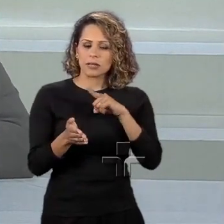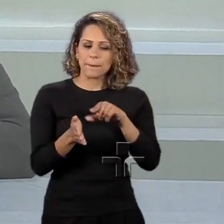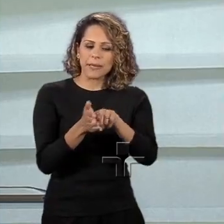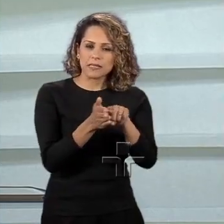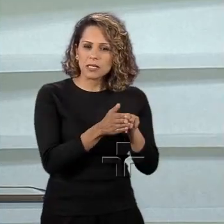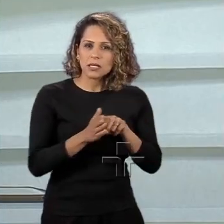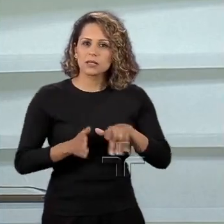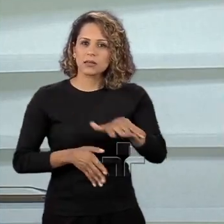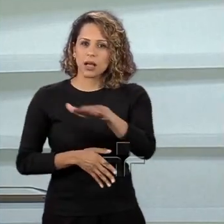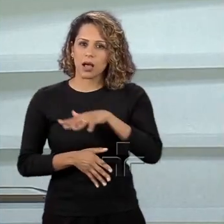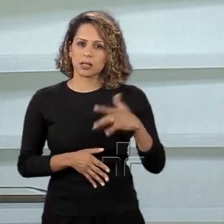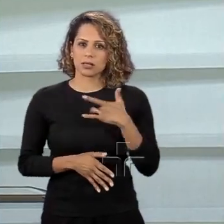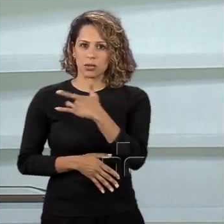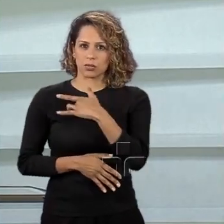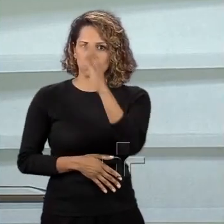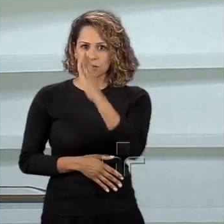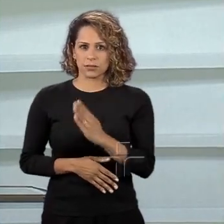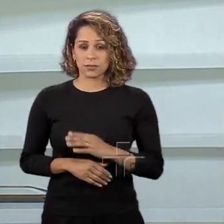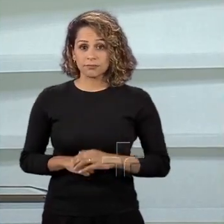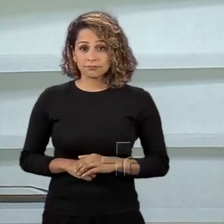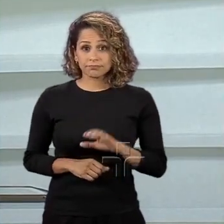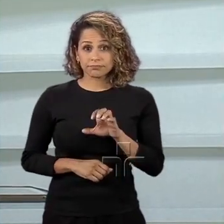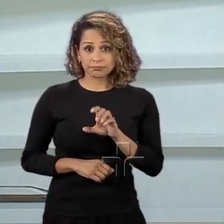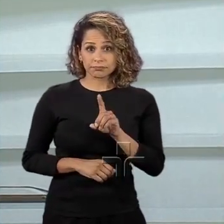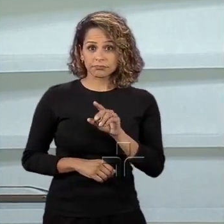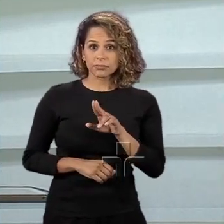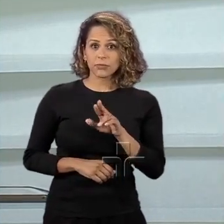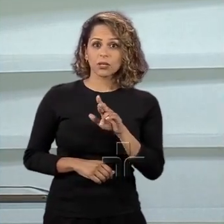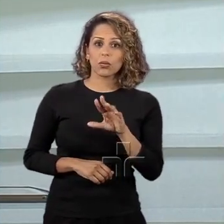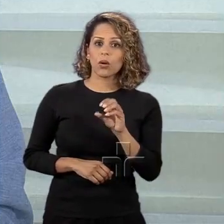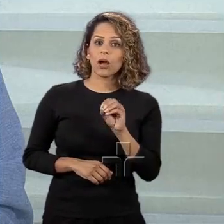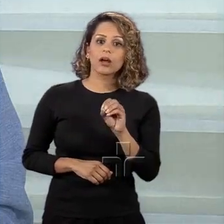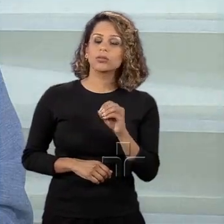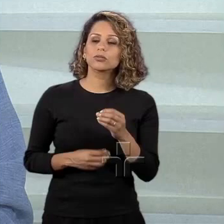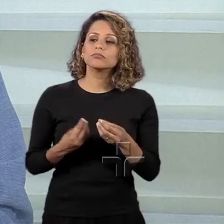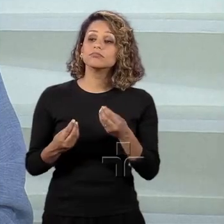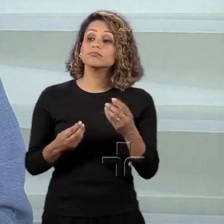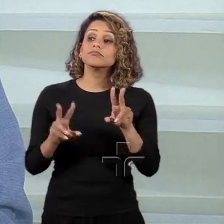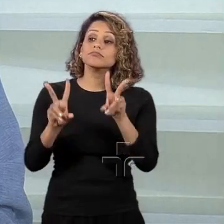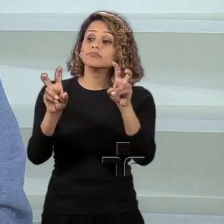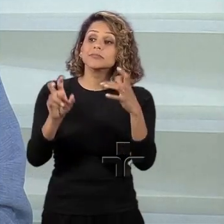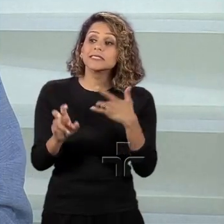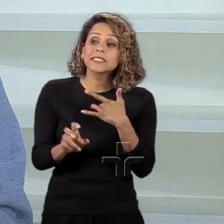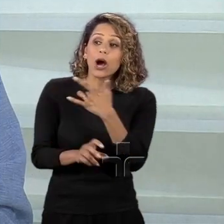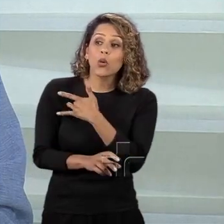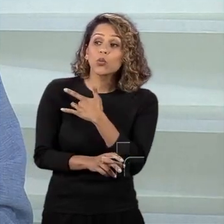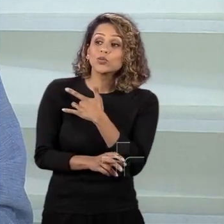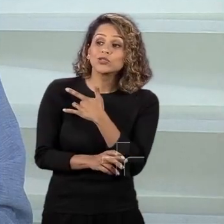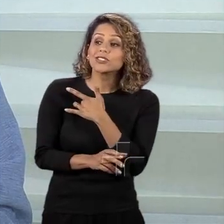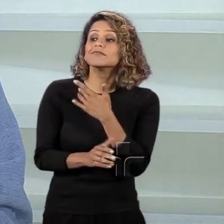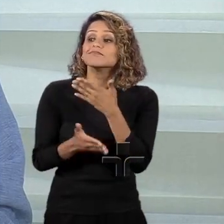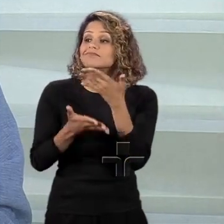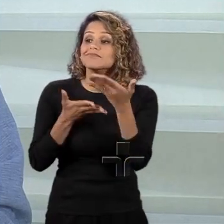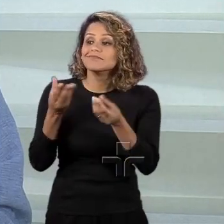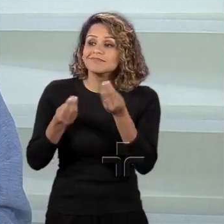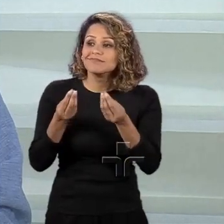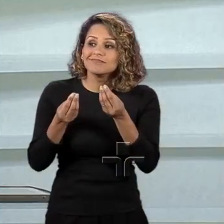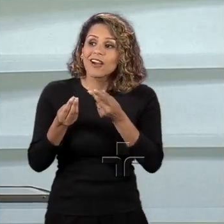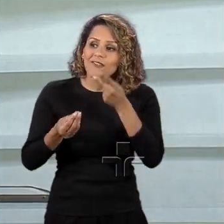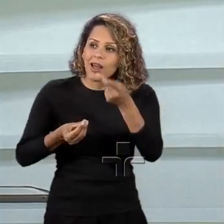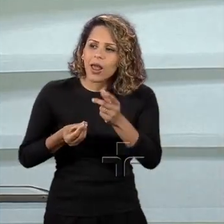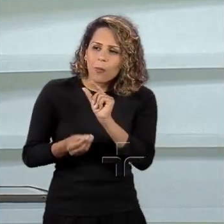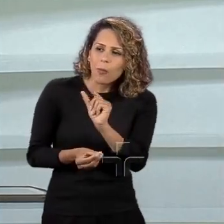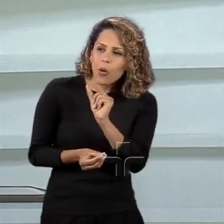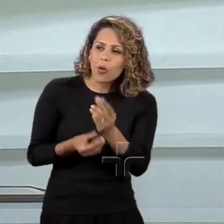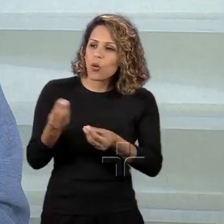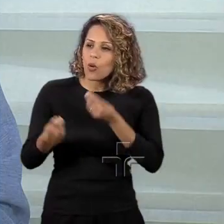também. Eduardo, a saúde está te procurando. Não, mas eu tenho que responder a Clarissa. Bom, mas fala um pouquinho